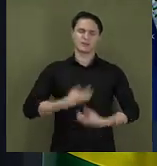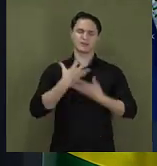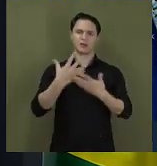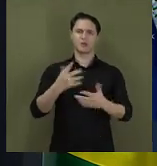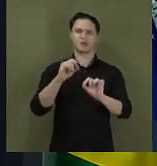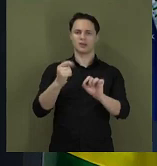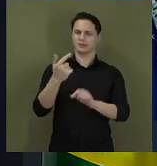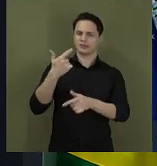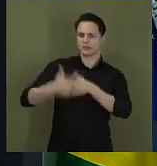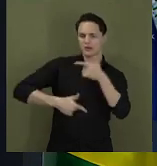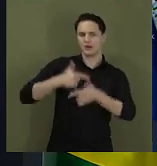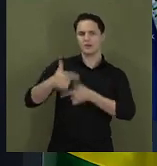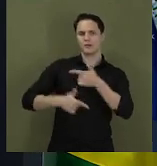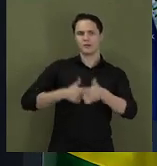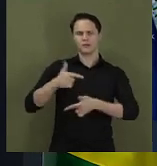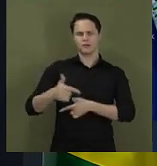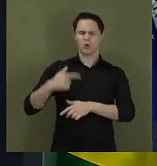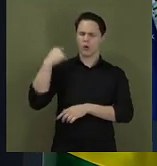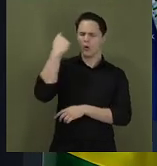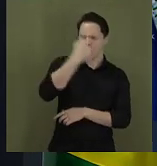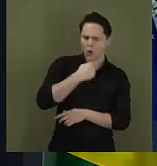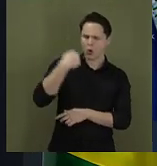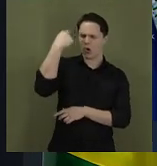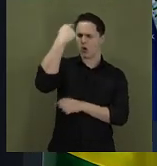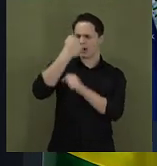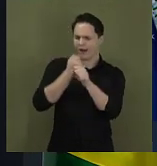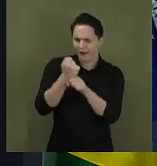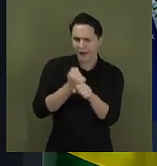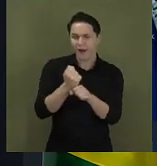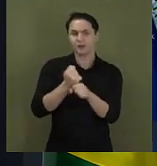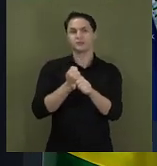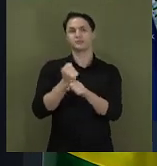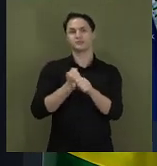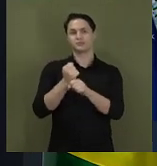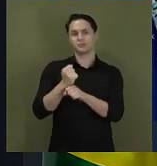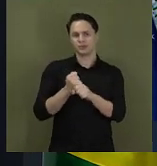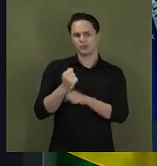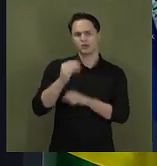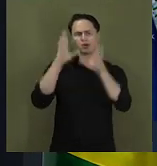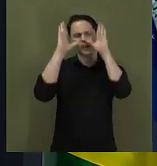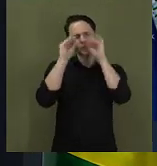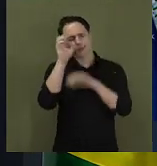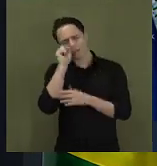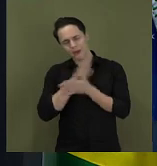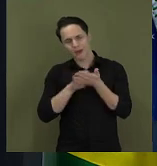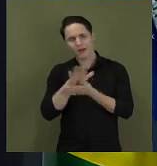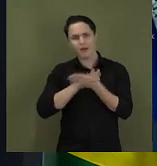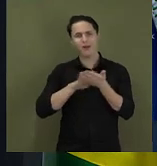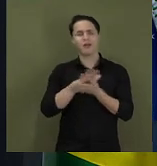um trabalho de horas, de anos, de noites mal dormidas,